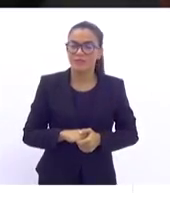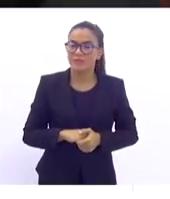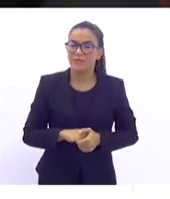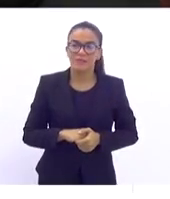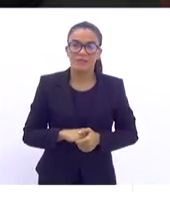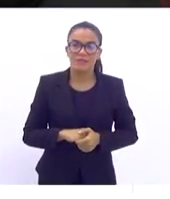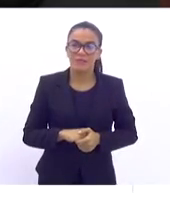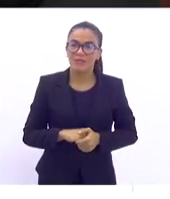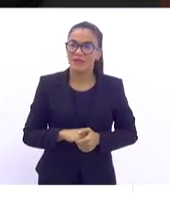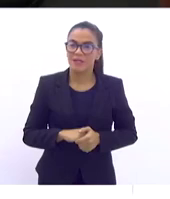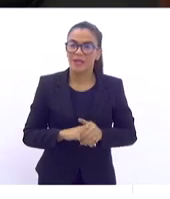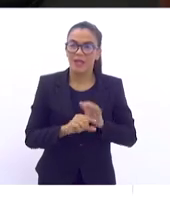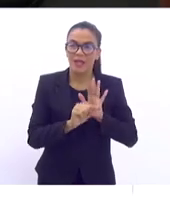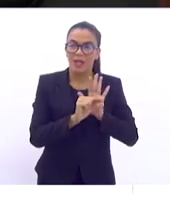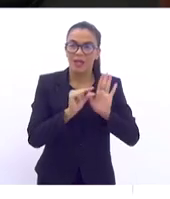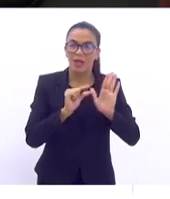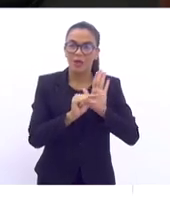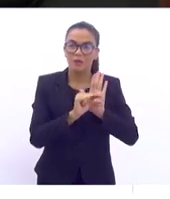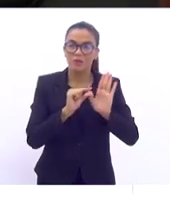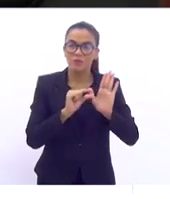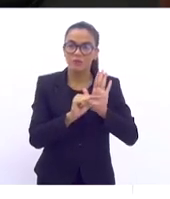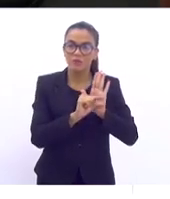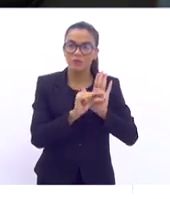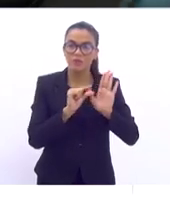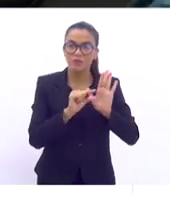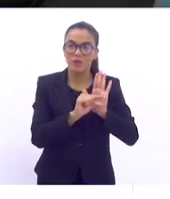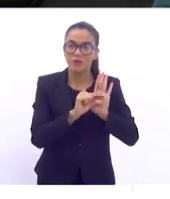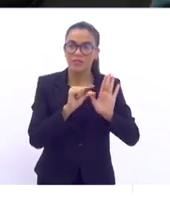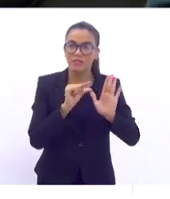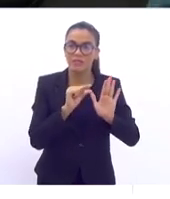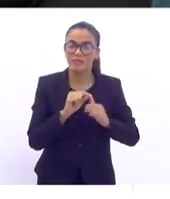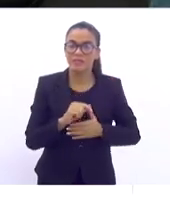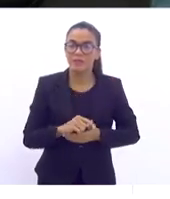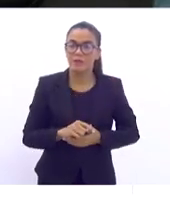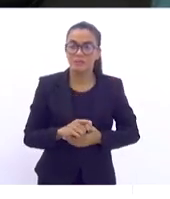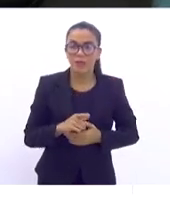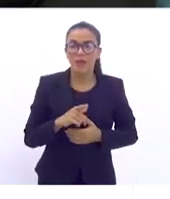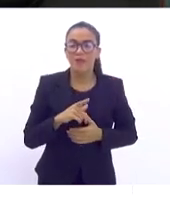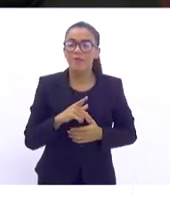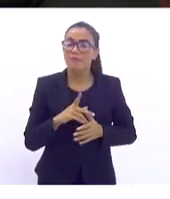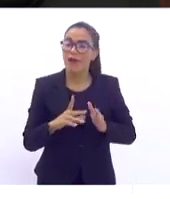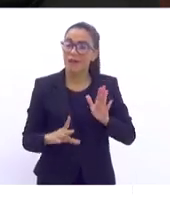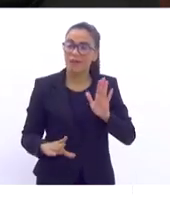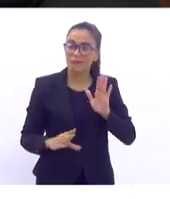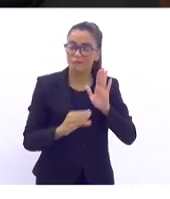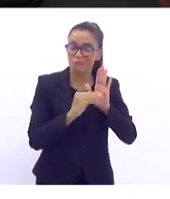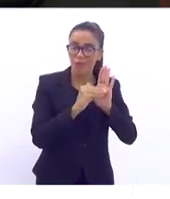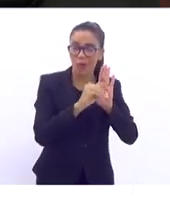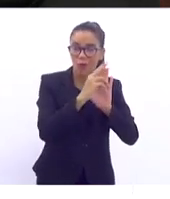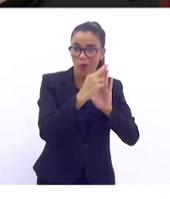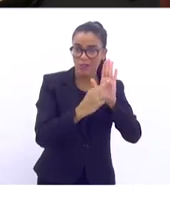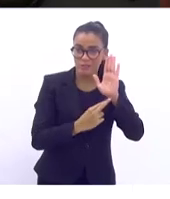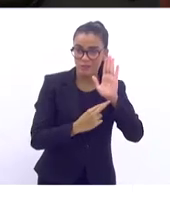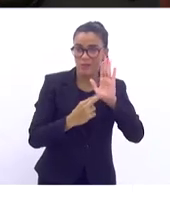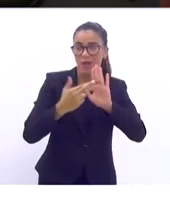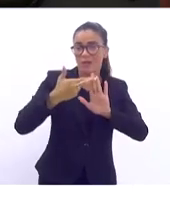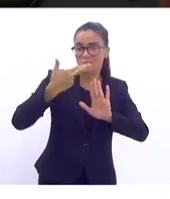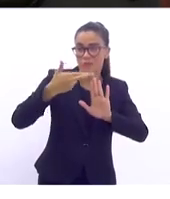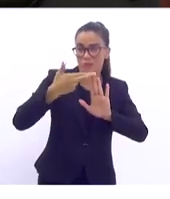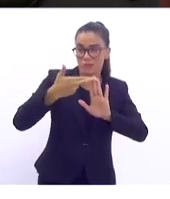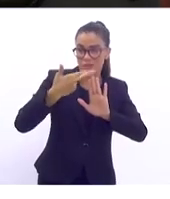não é para botar o a não dizer integrará o Regimento Apresente a resolução